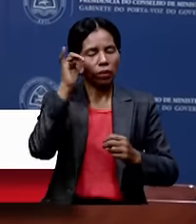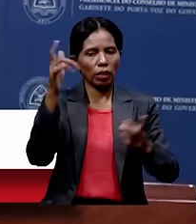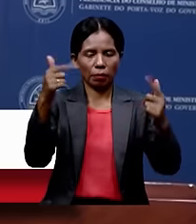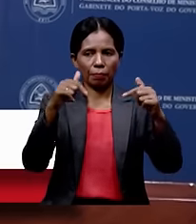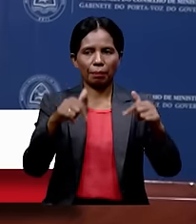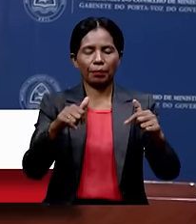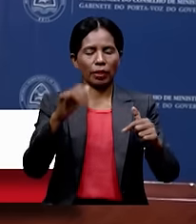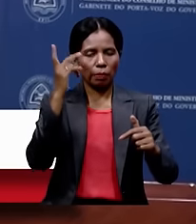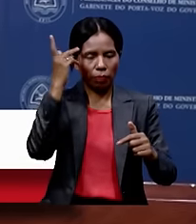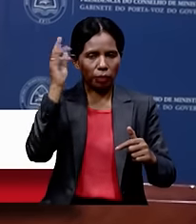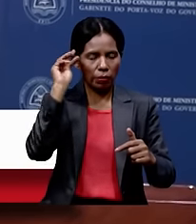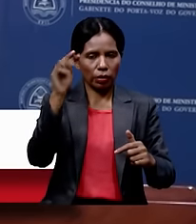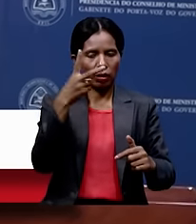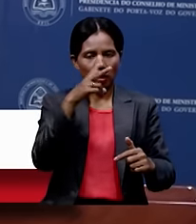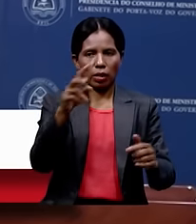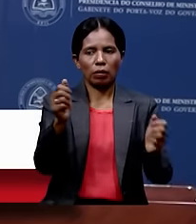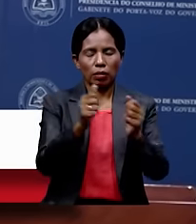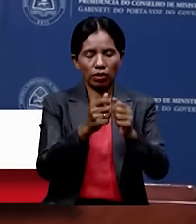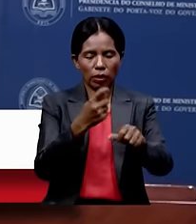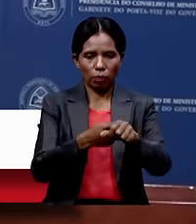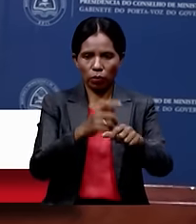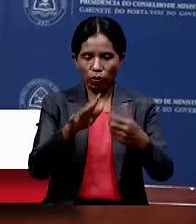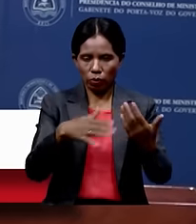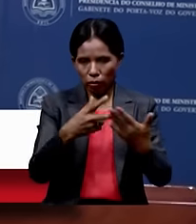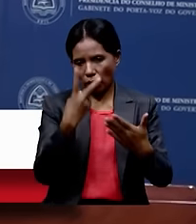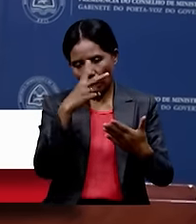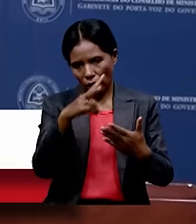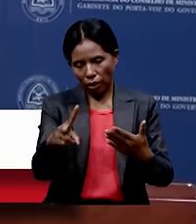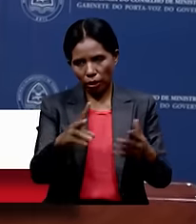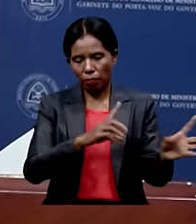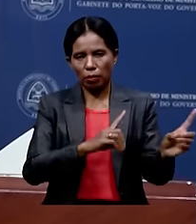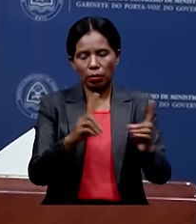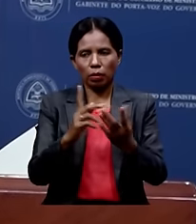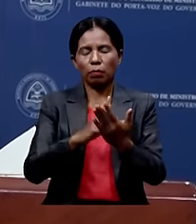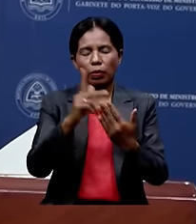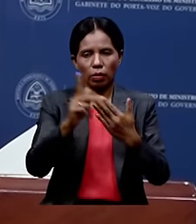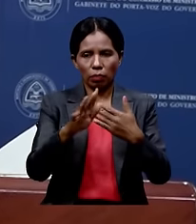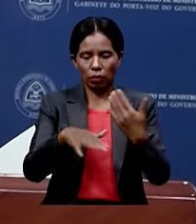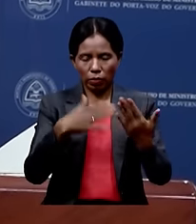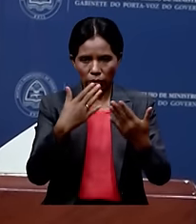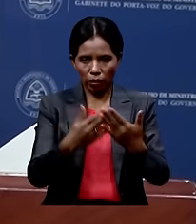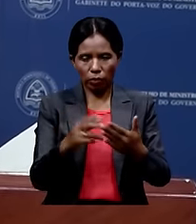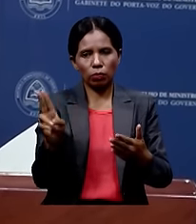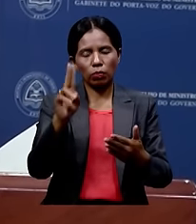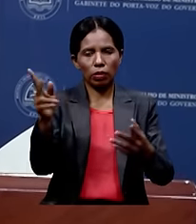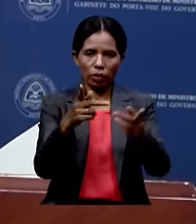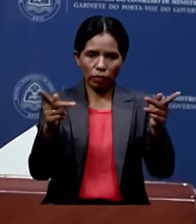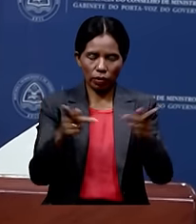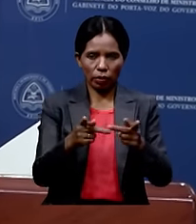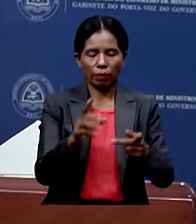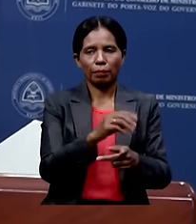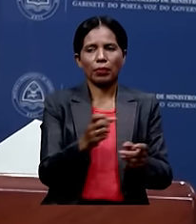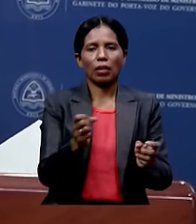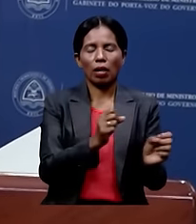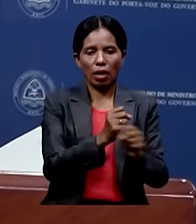Sua Excelência Primeiro Ministro acompanha a situação do todo, implementa o programa do todo, neve que executa o terreno. Portanto, hoje